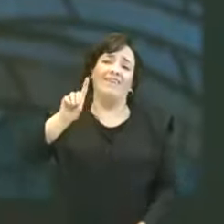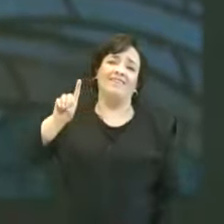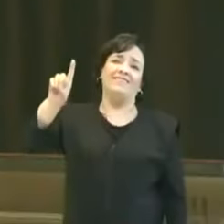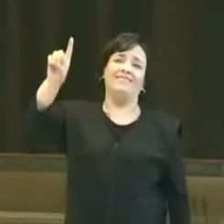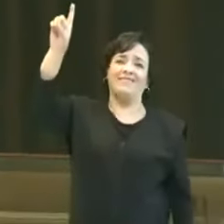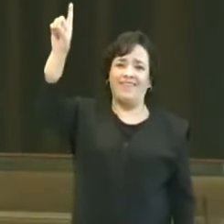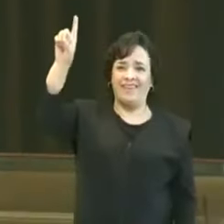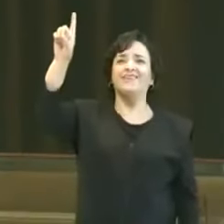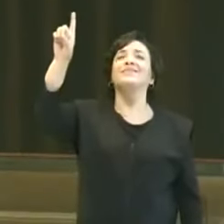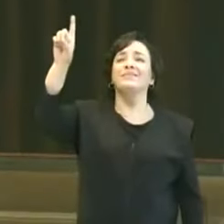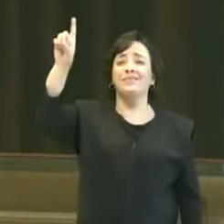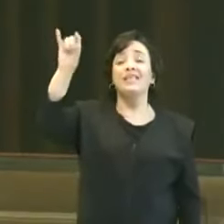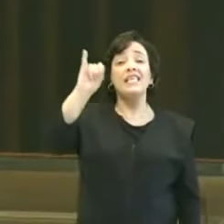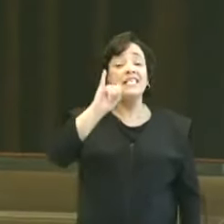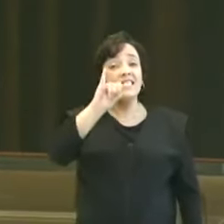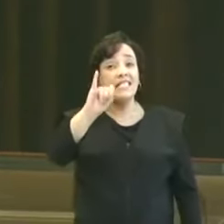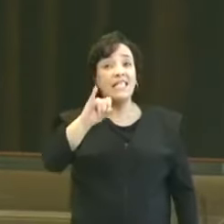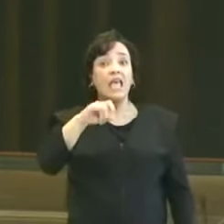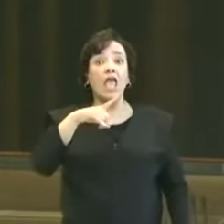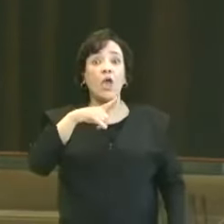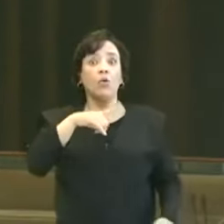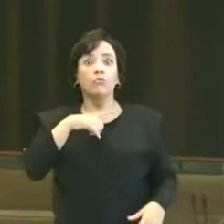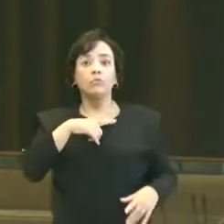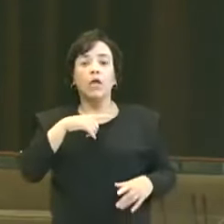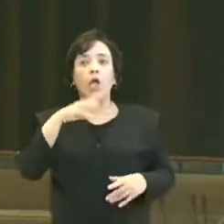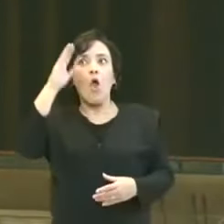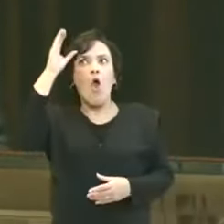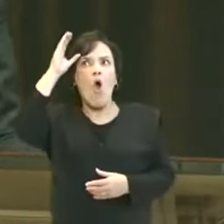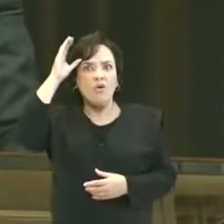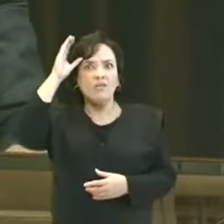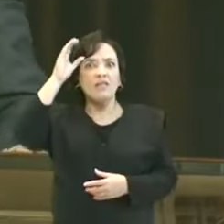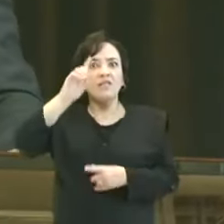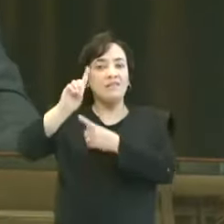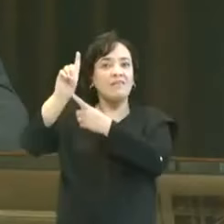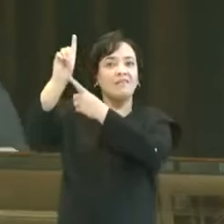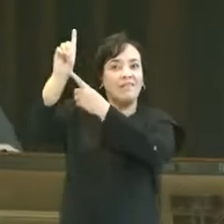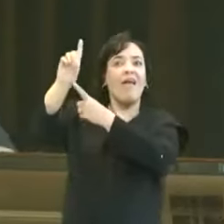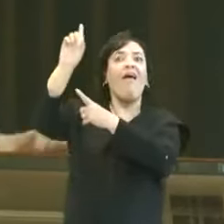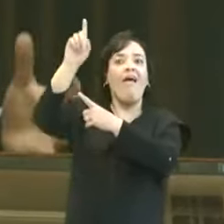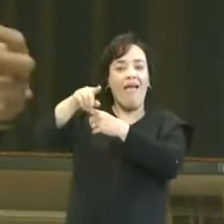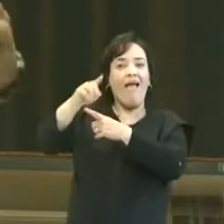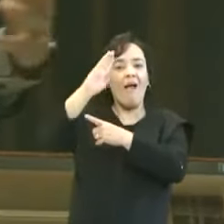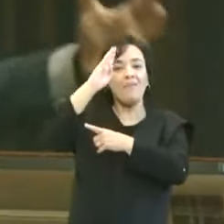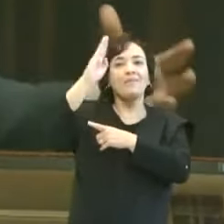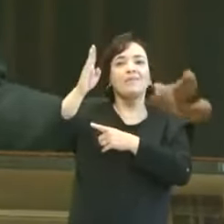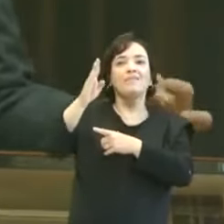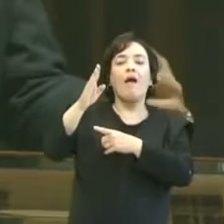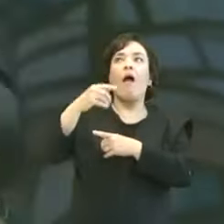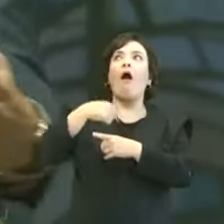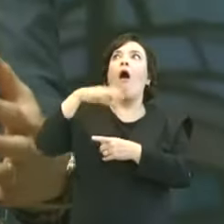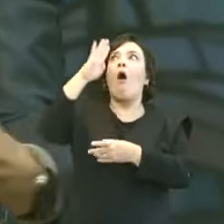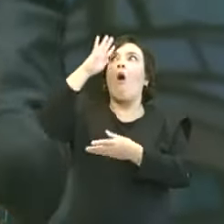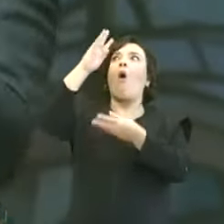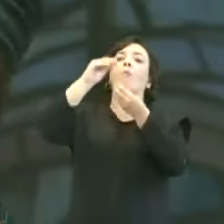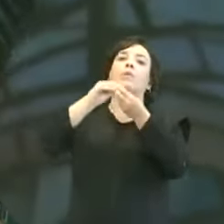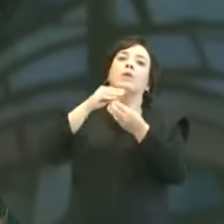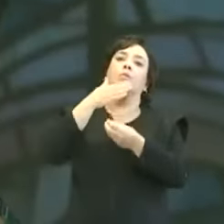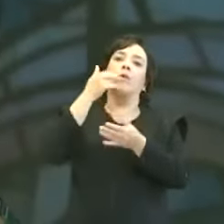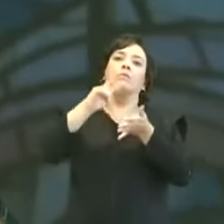vida recebe um novo significado. Sabe, eu creio que existem pessoas angustiadas,